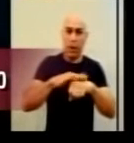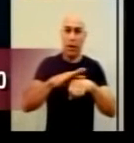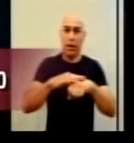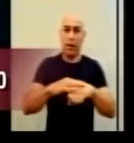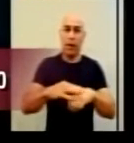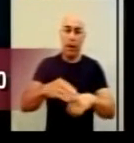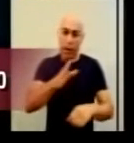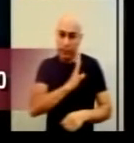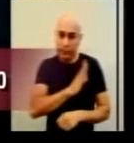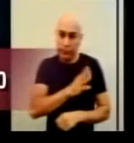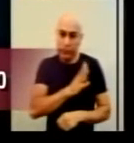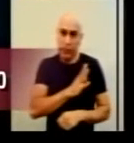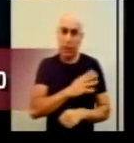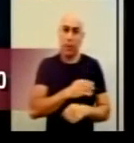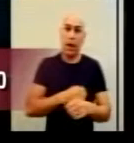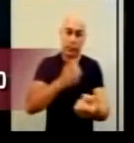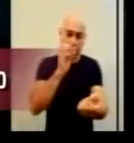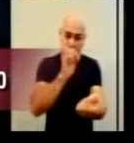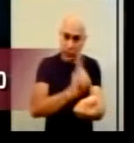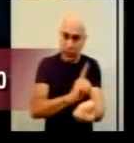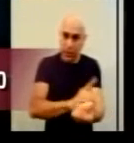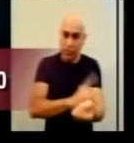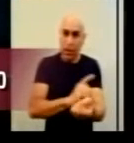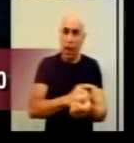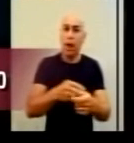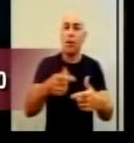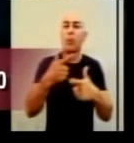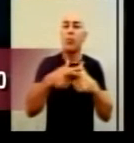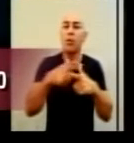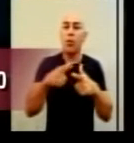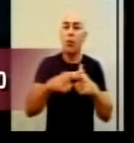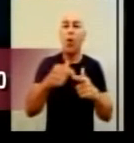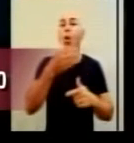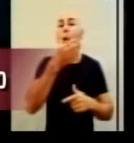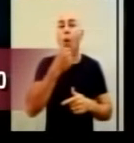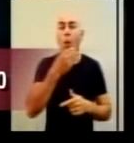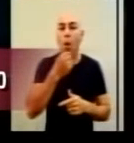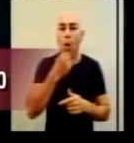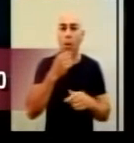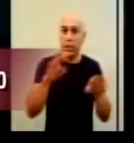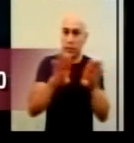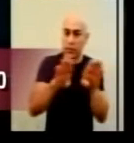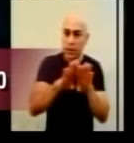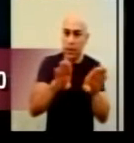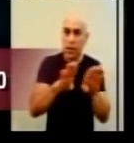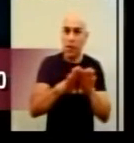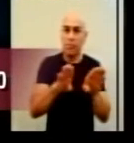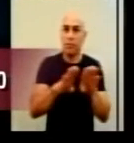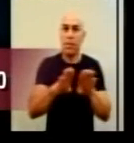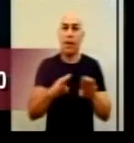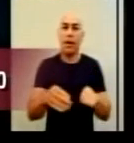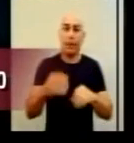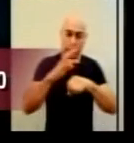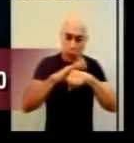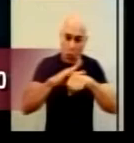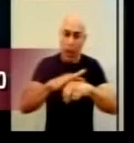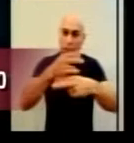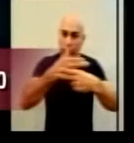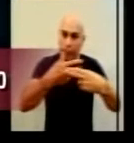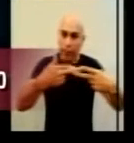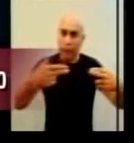às cardiopatias e diabetes. O sexo masculino, ele também pontuou em todas as outras comorbidades,